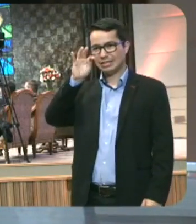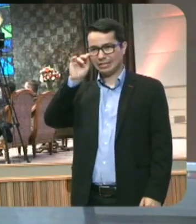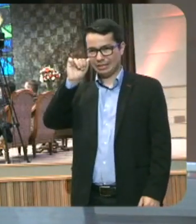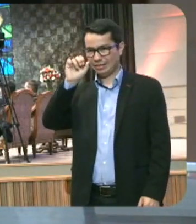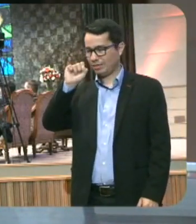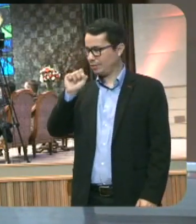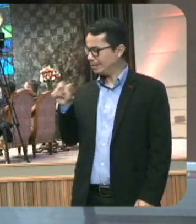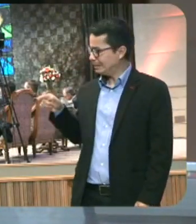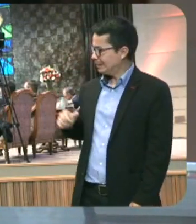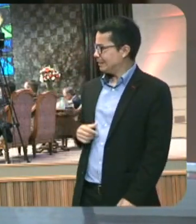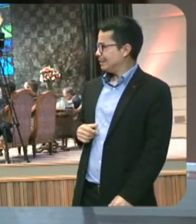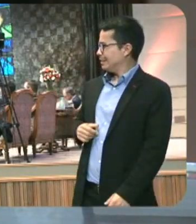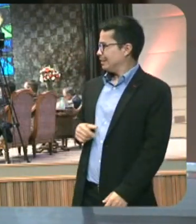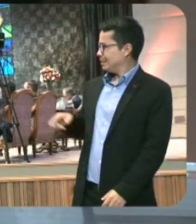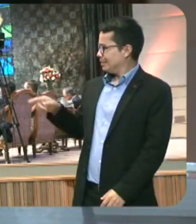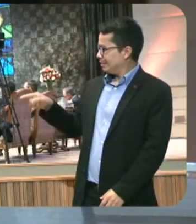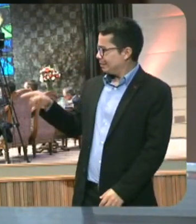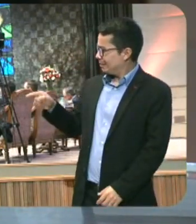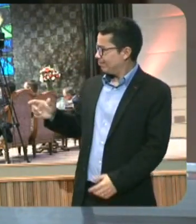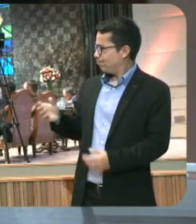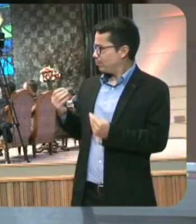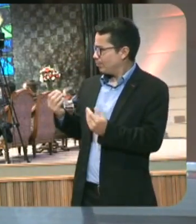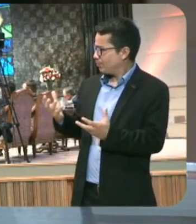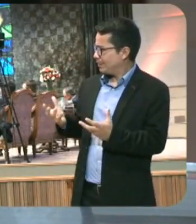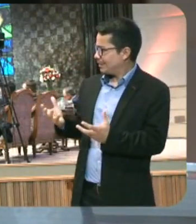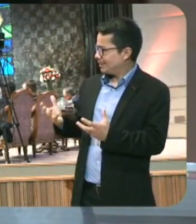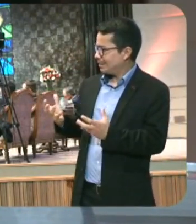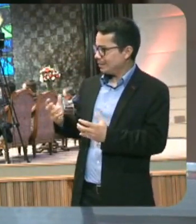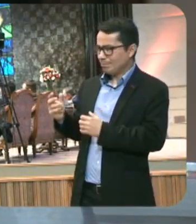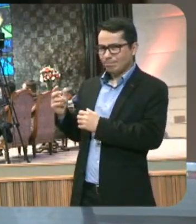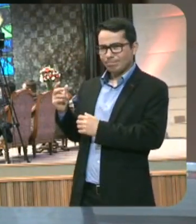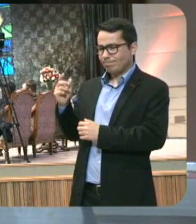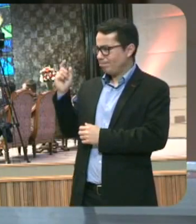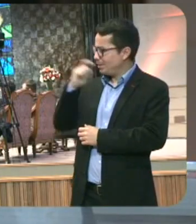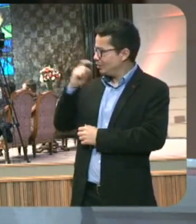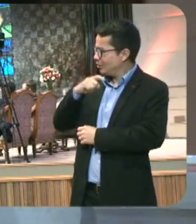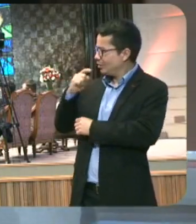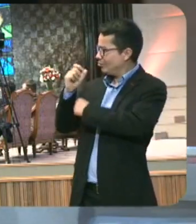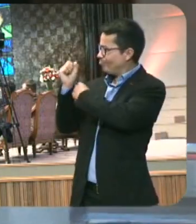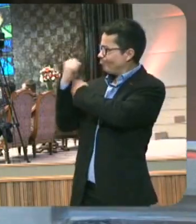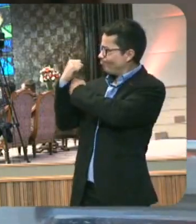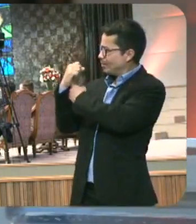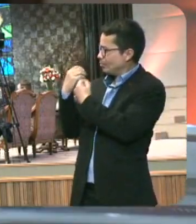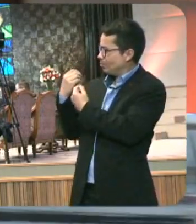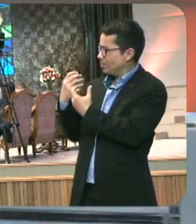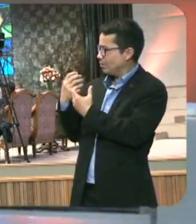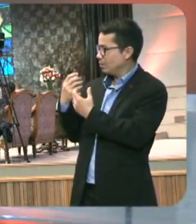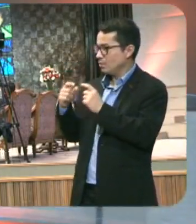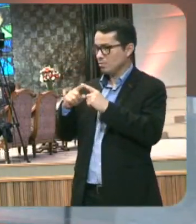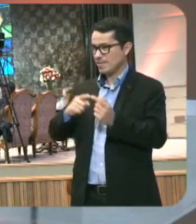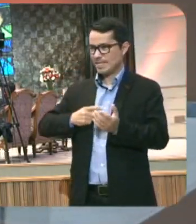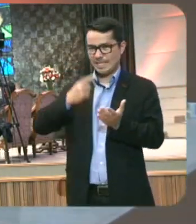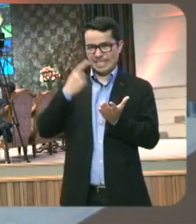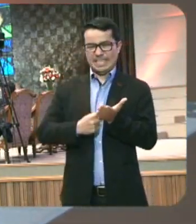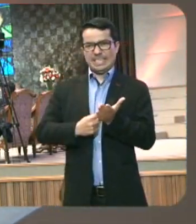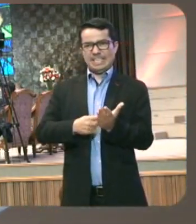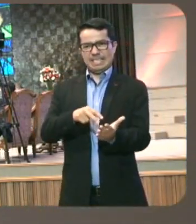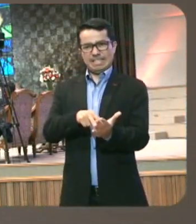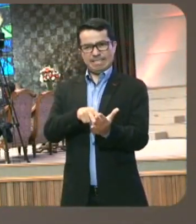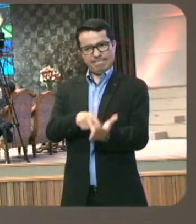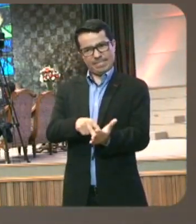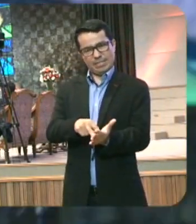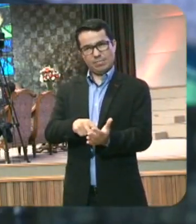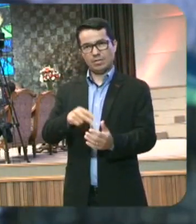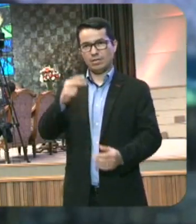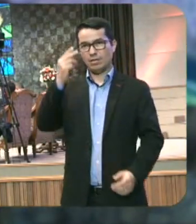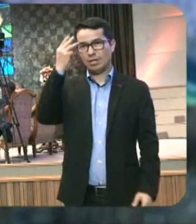não quebram o acordo. Isso é uma coisa muito interessante. 3